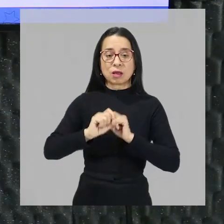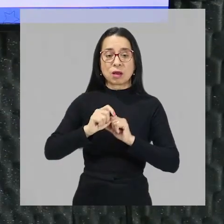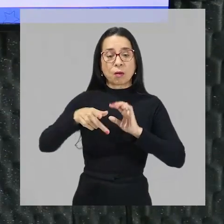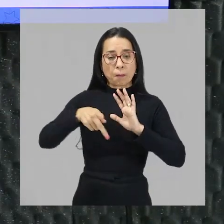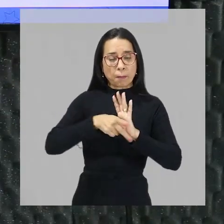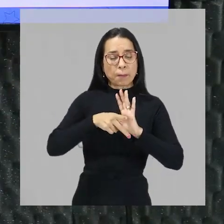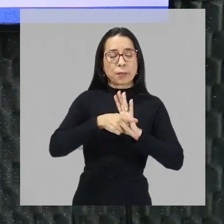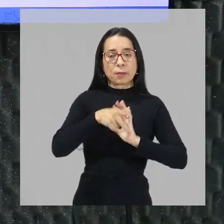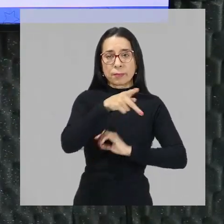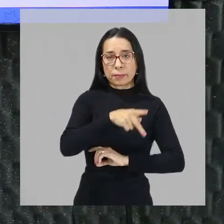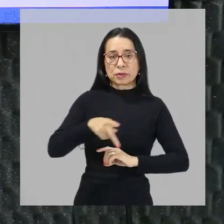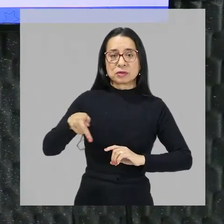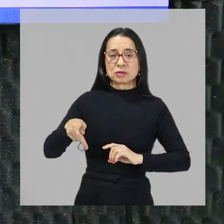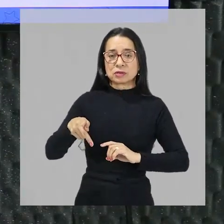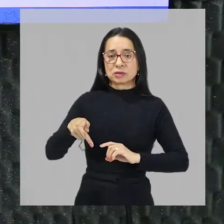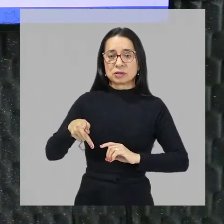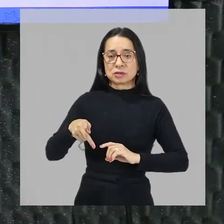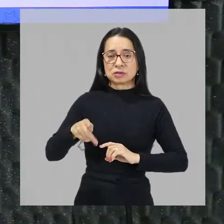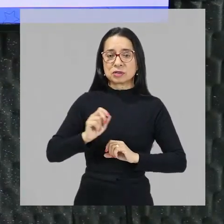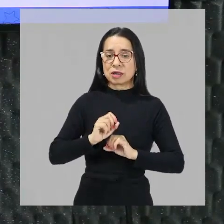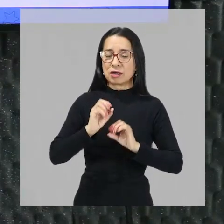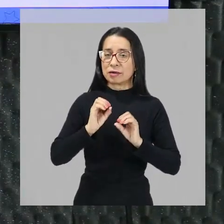Collor a renunciar,